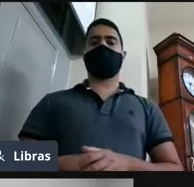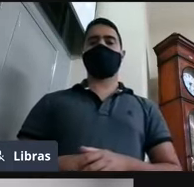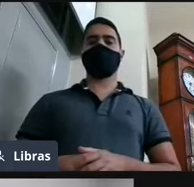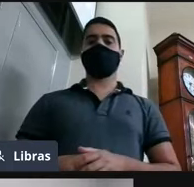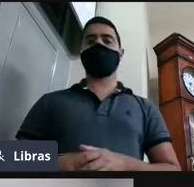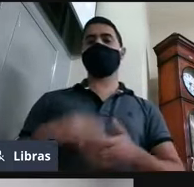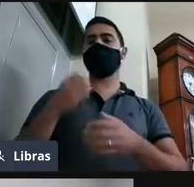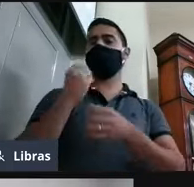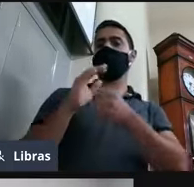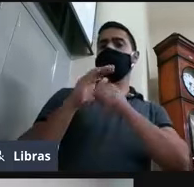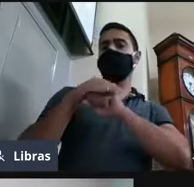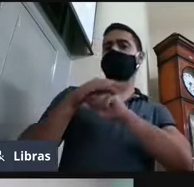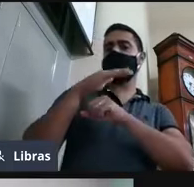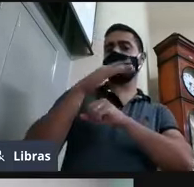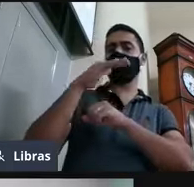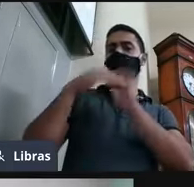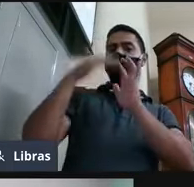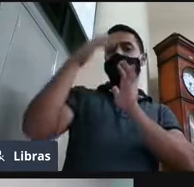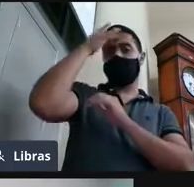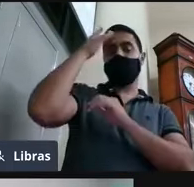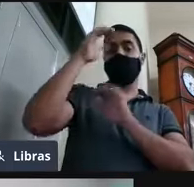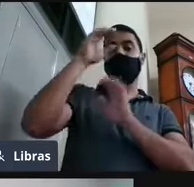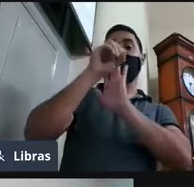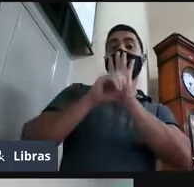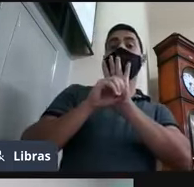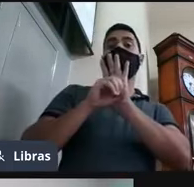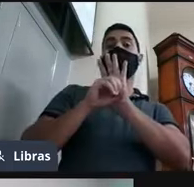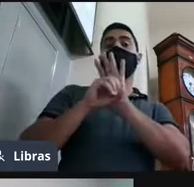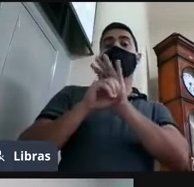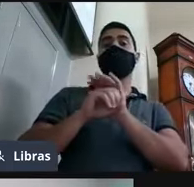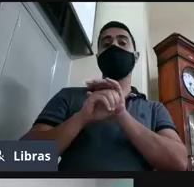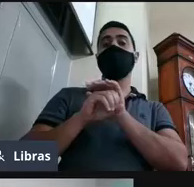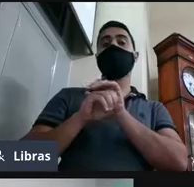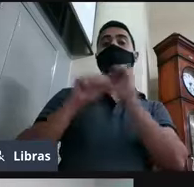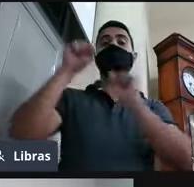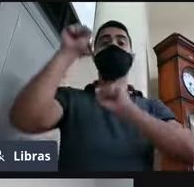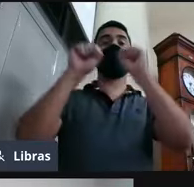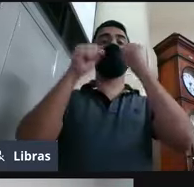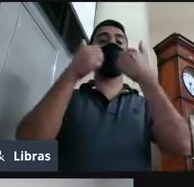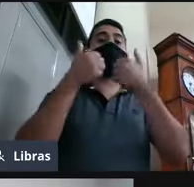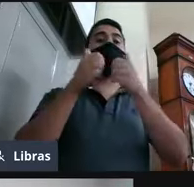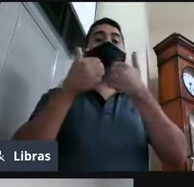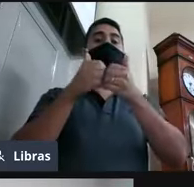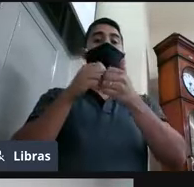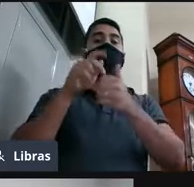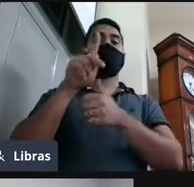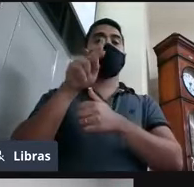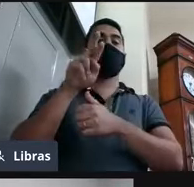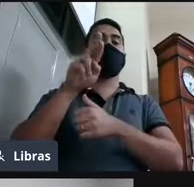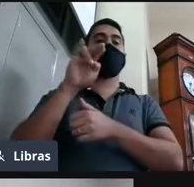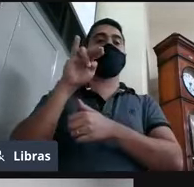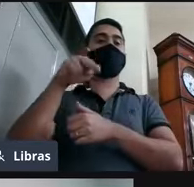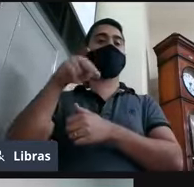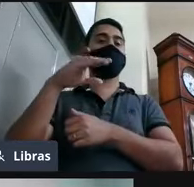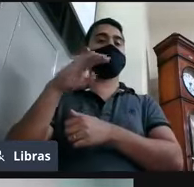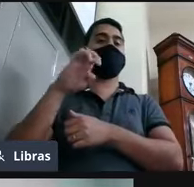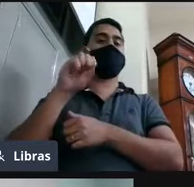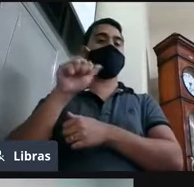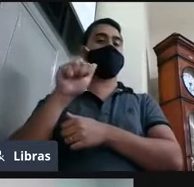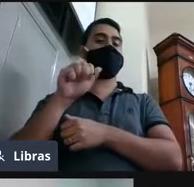Boa noite a todos. Ofício da Princesa da Serra, ilustríssimo vereador